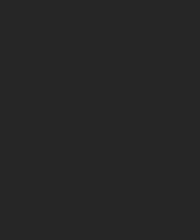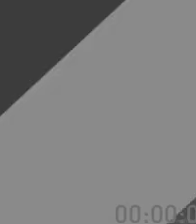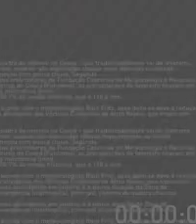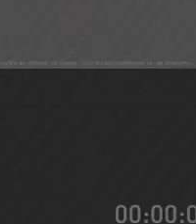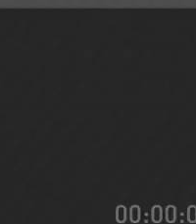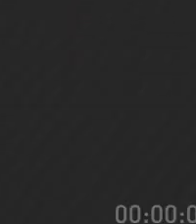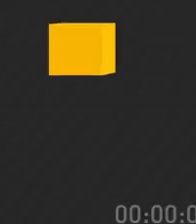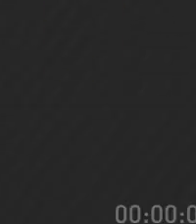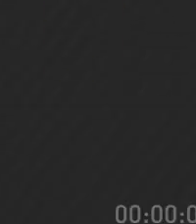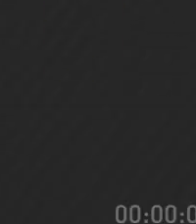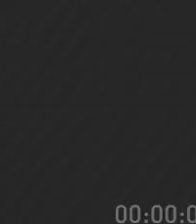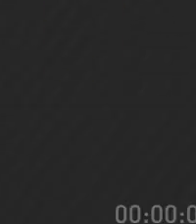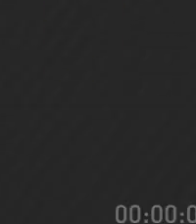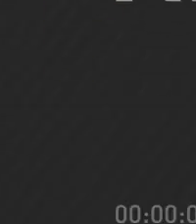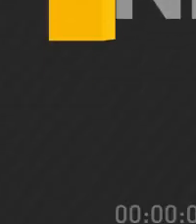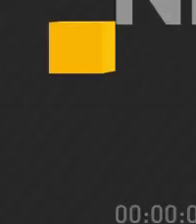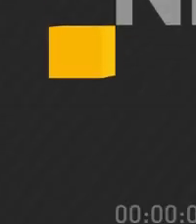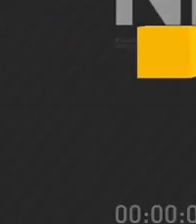o